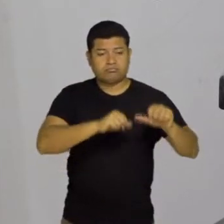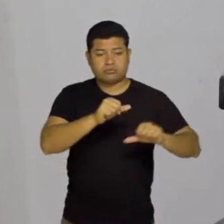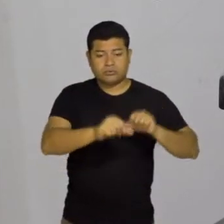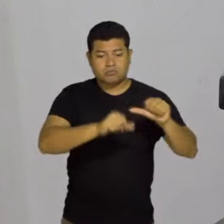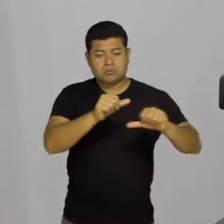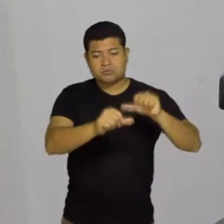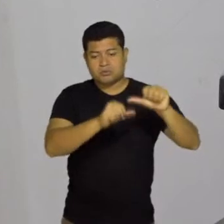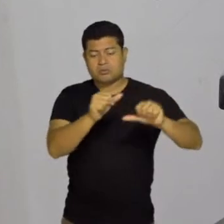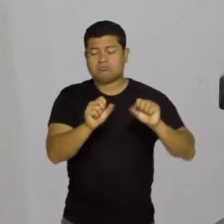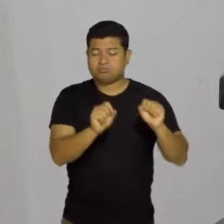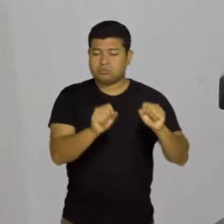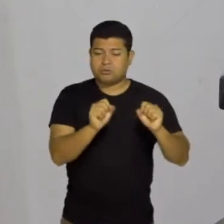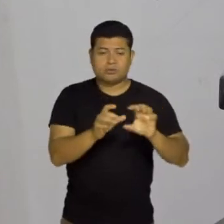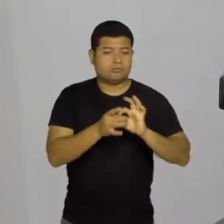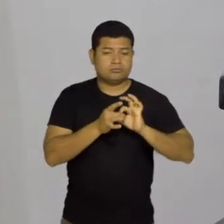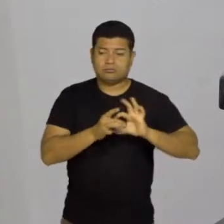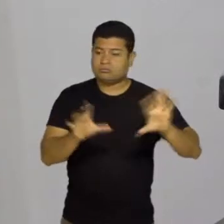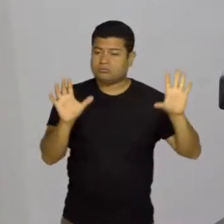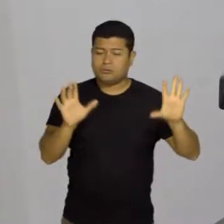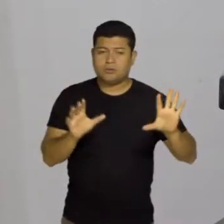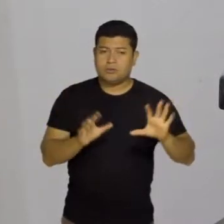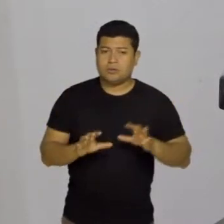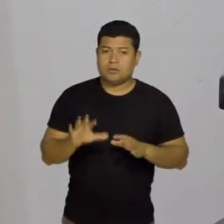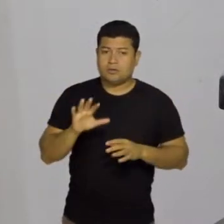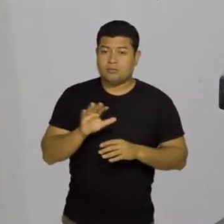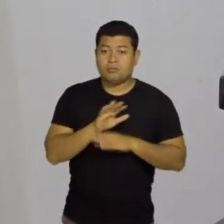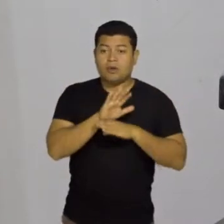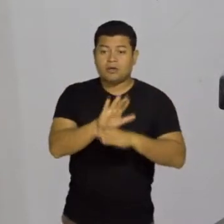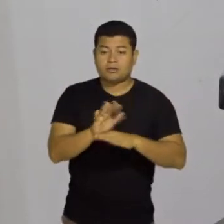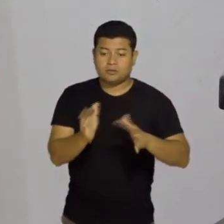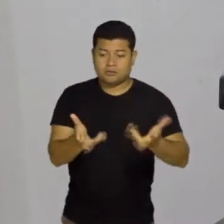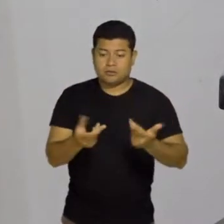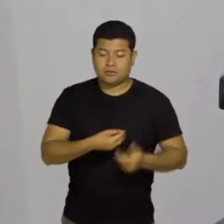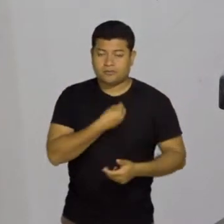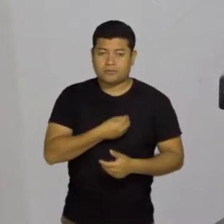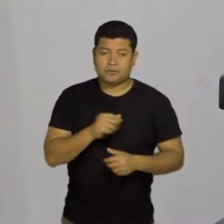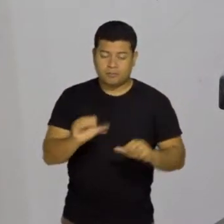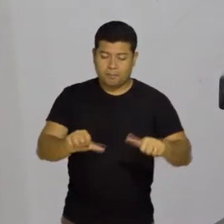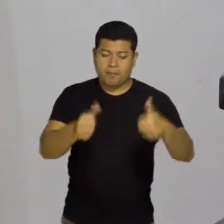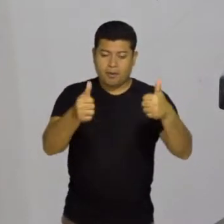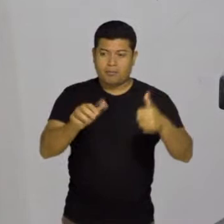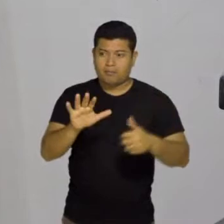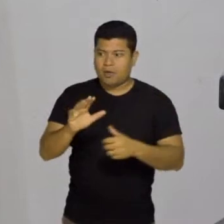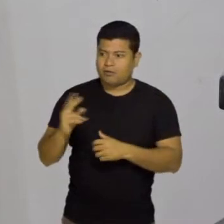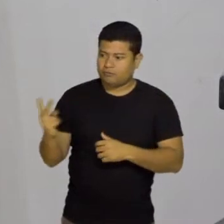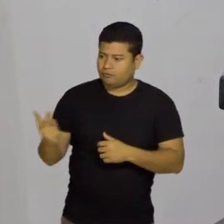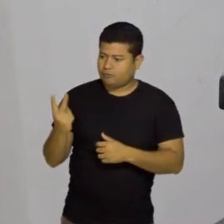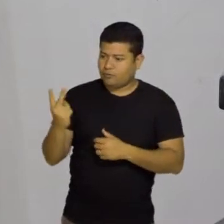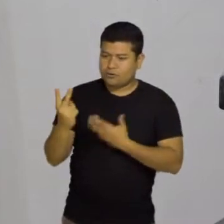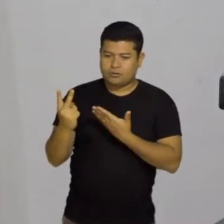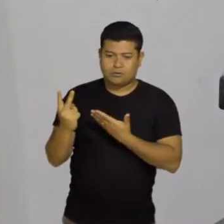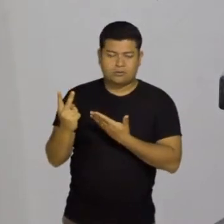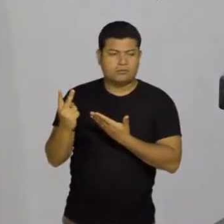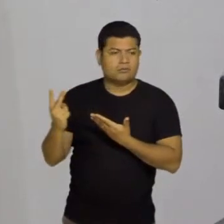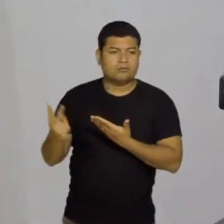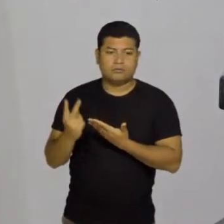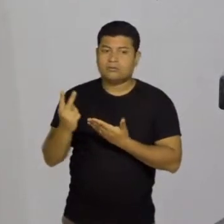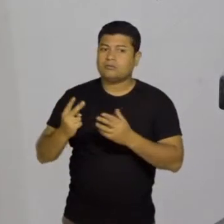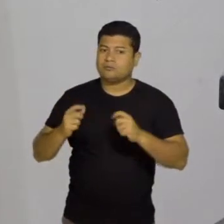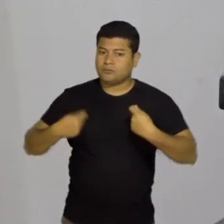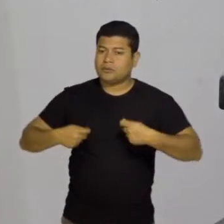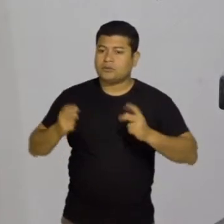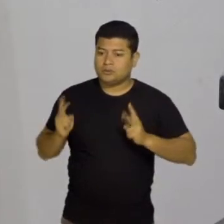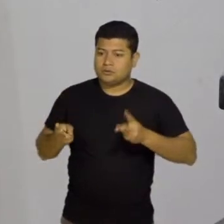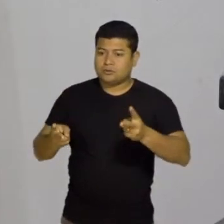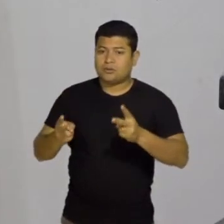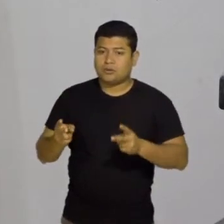vida e até a qualidade de vida das pessoas. Mas valores não. Nós vivemos momentos que eu tenho certeza